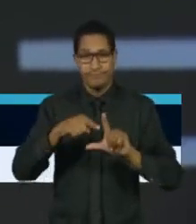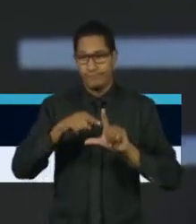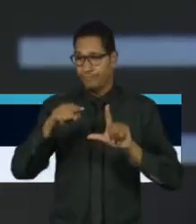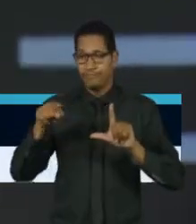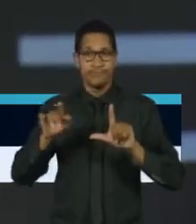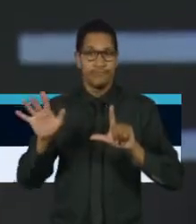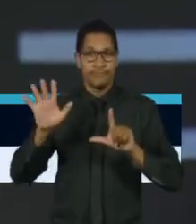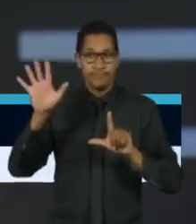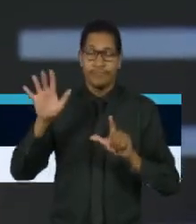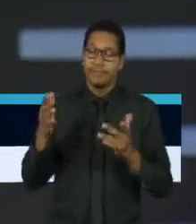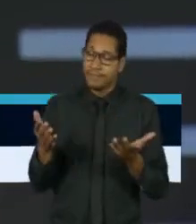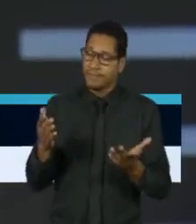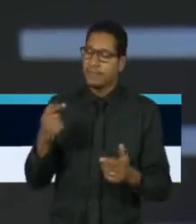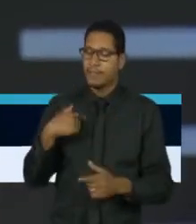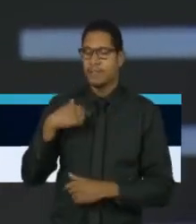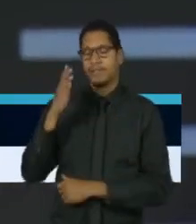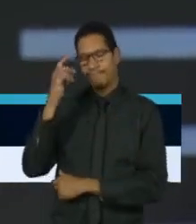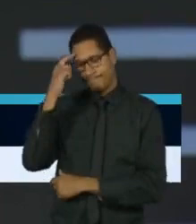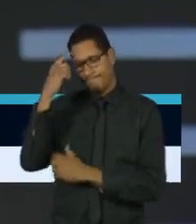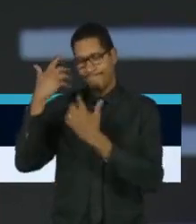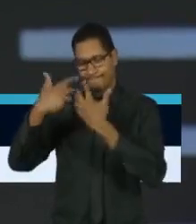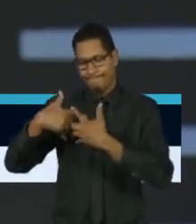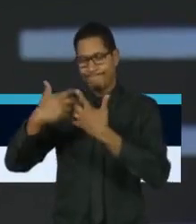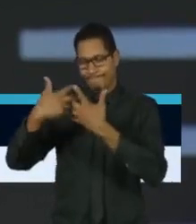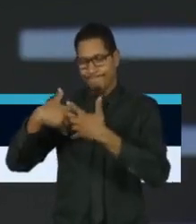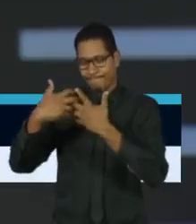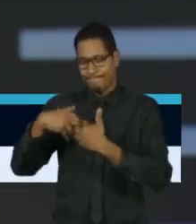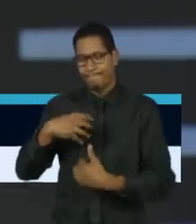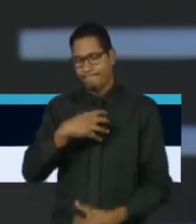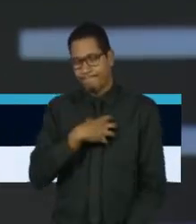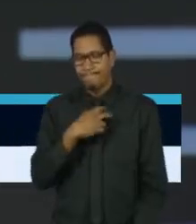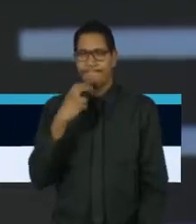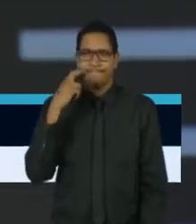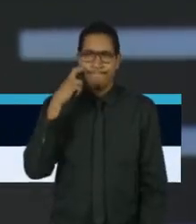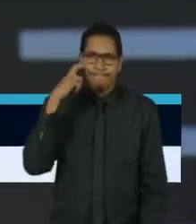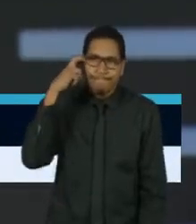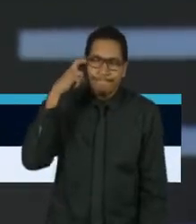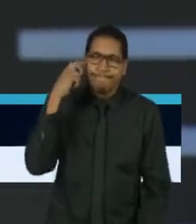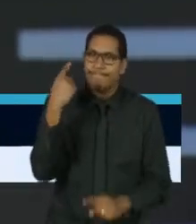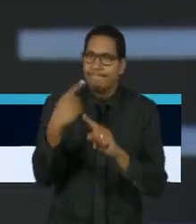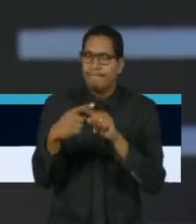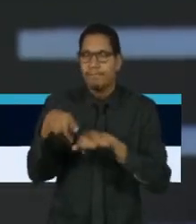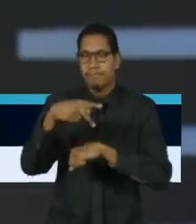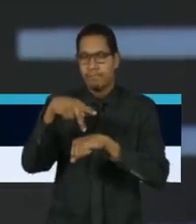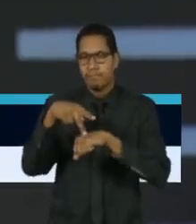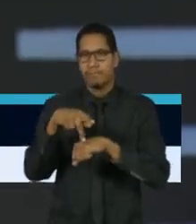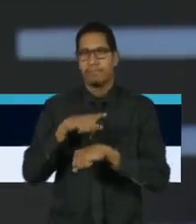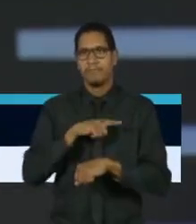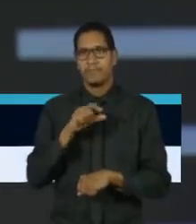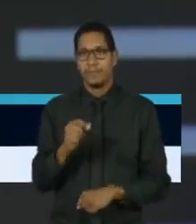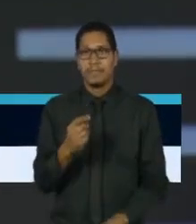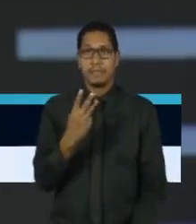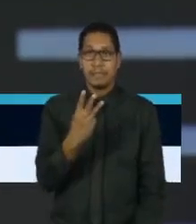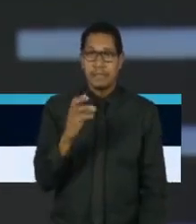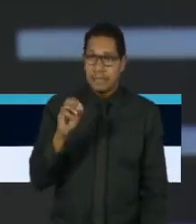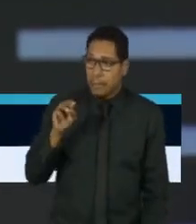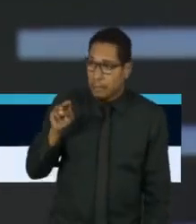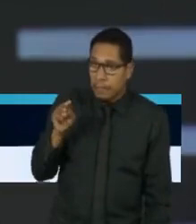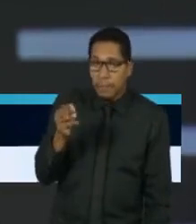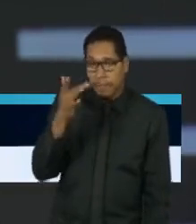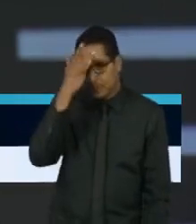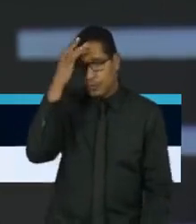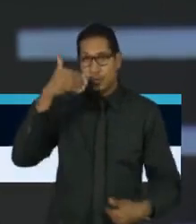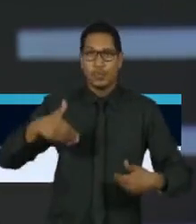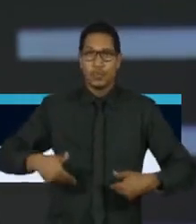Então, hoje eu pensei muito sobre essa questão. Eu fiquei envergonhado de ver que o nosso país, nós temos 30 milhões de pessoas que